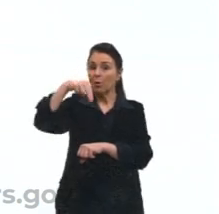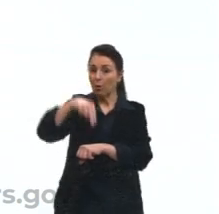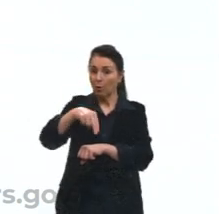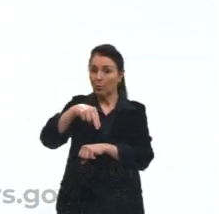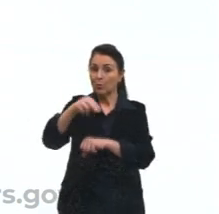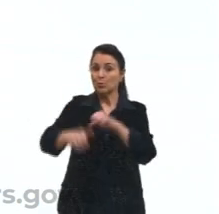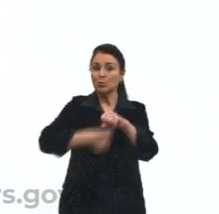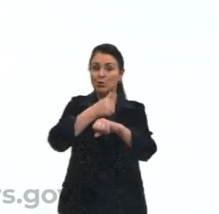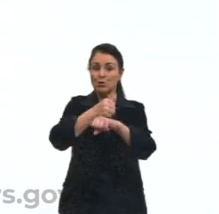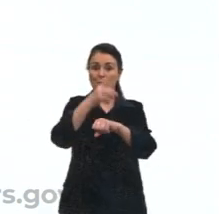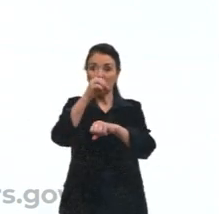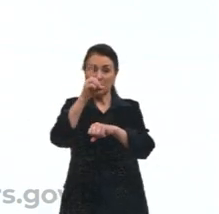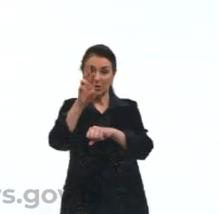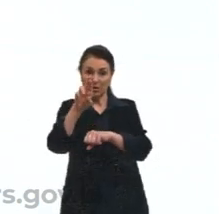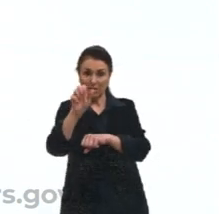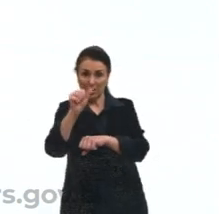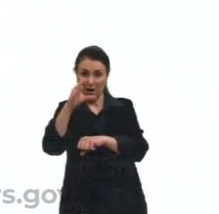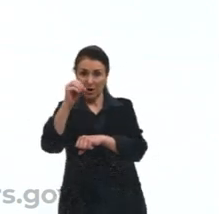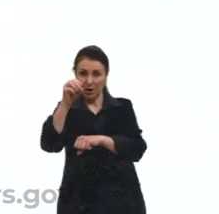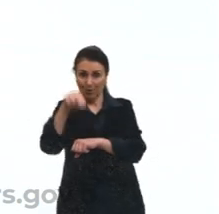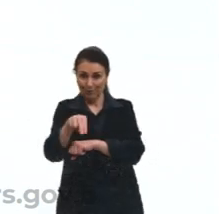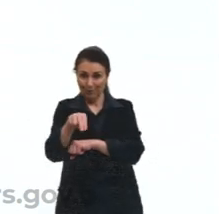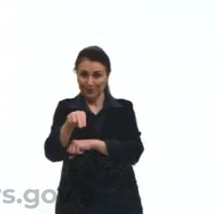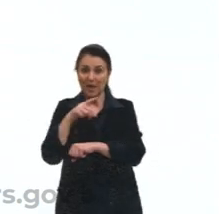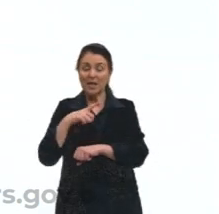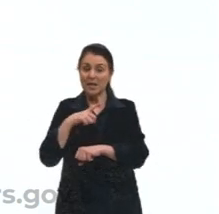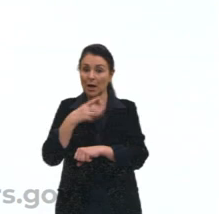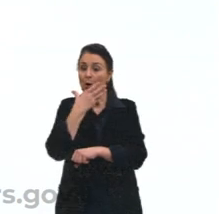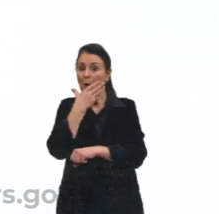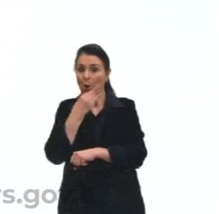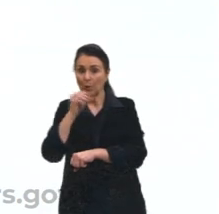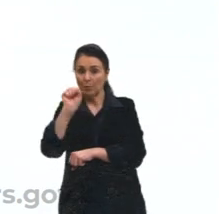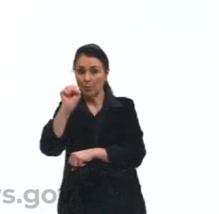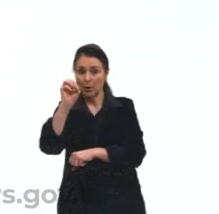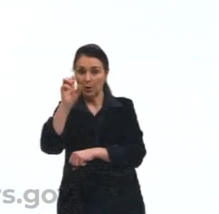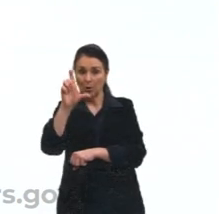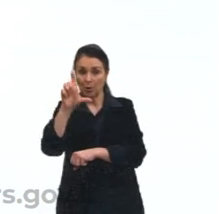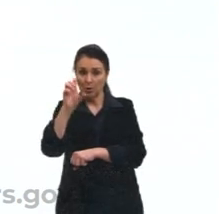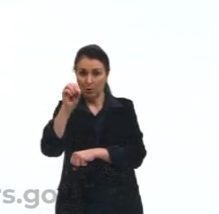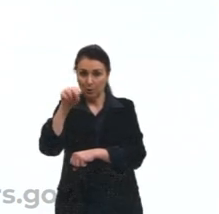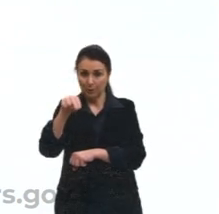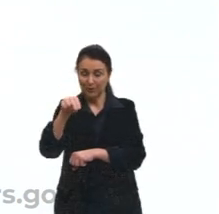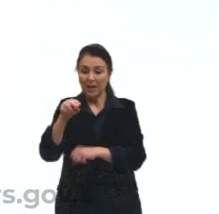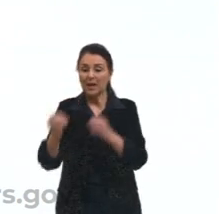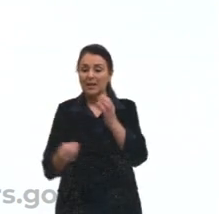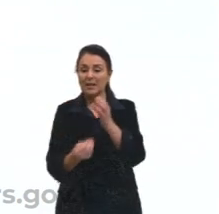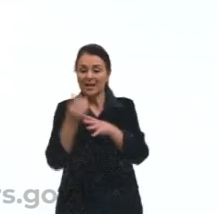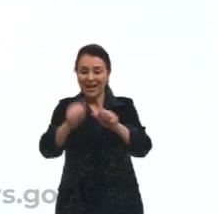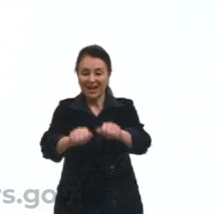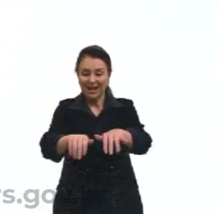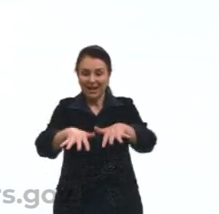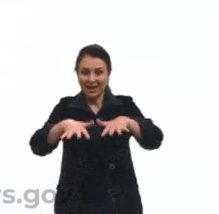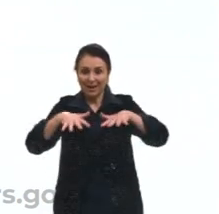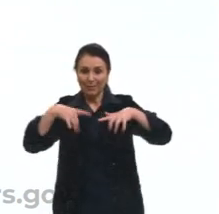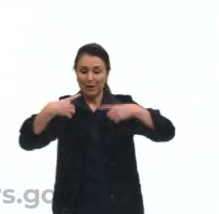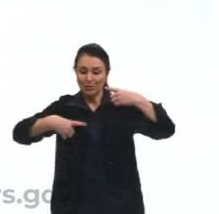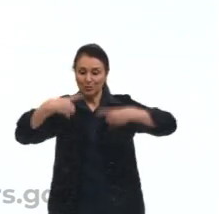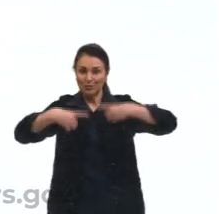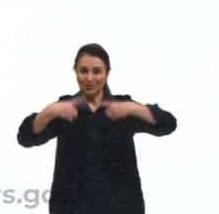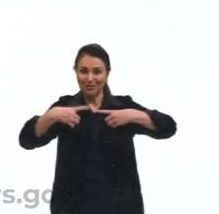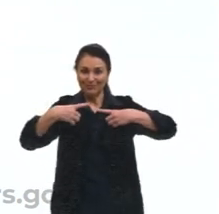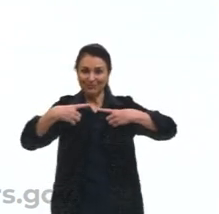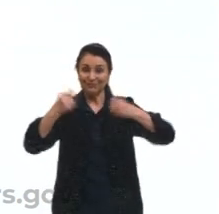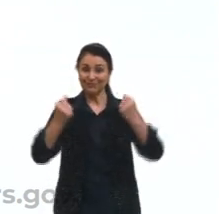no sistema de poder só não que vai criar então as primeiras assembleias atenienses que depois vão